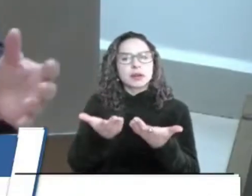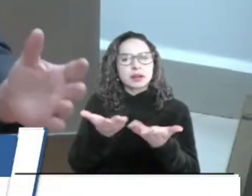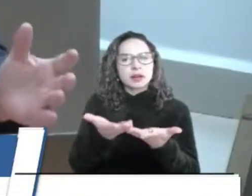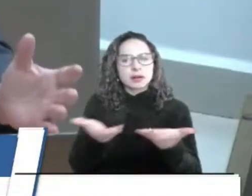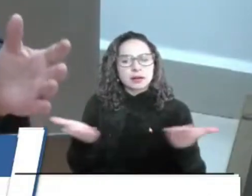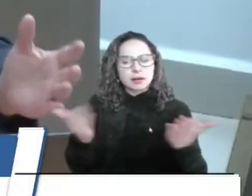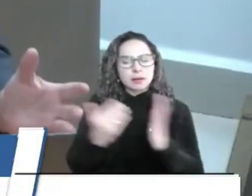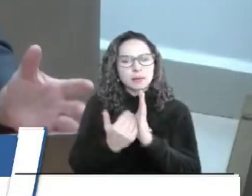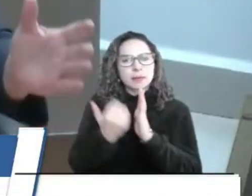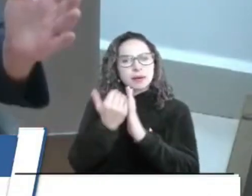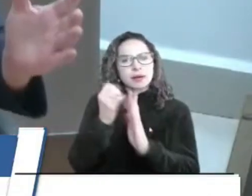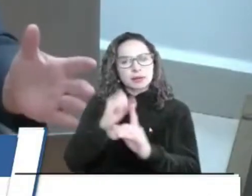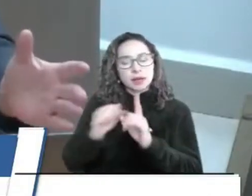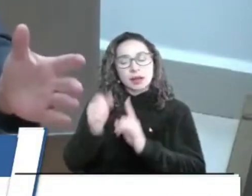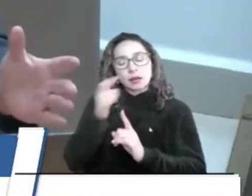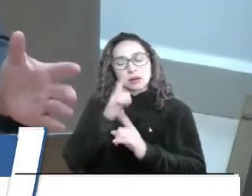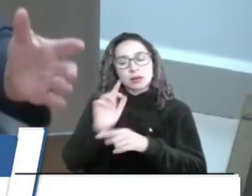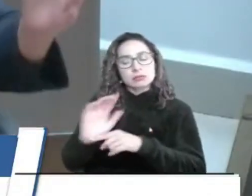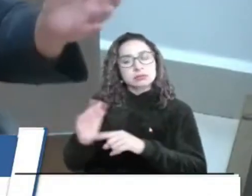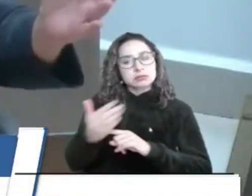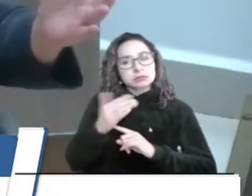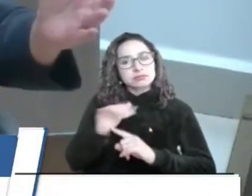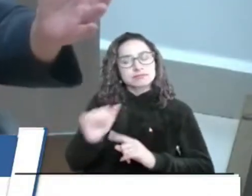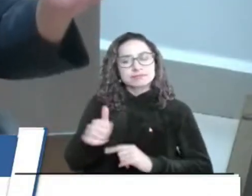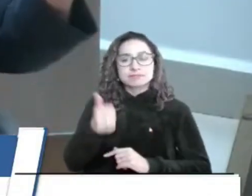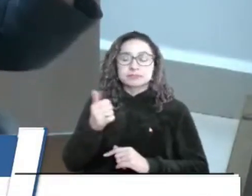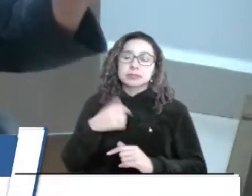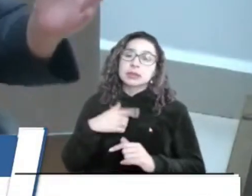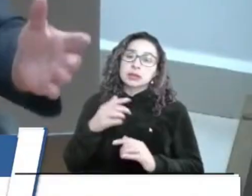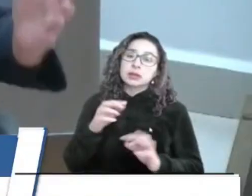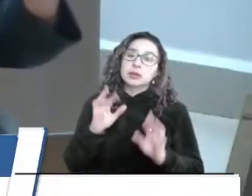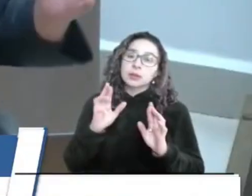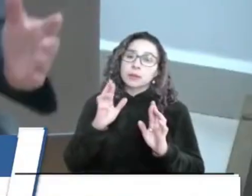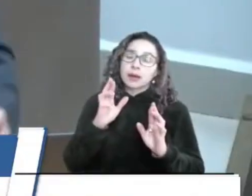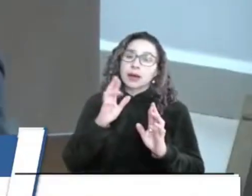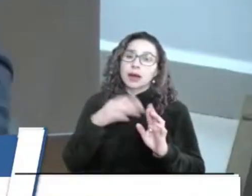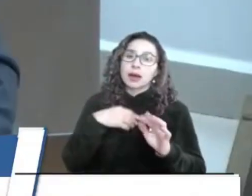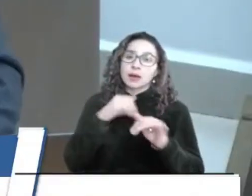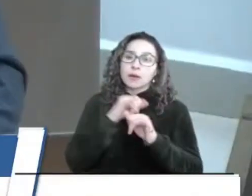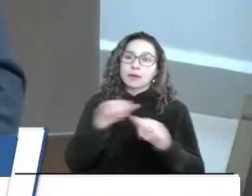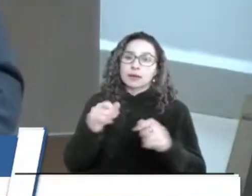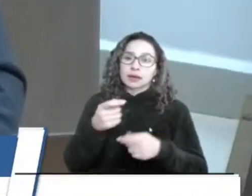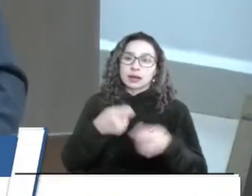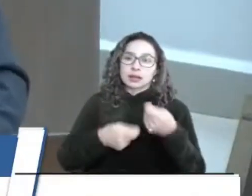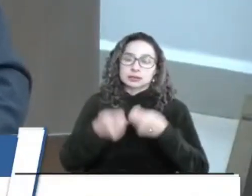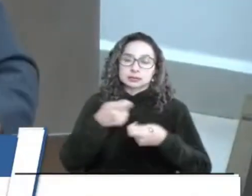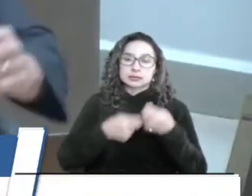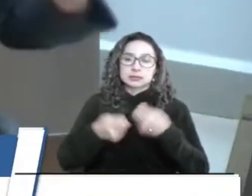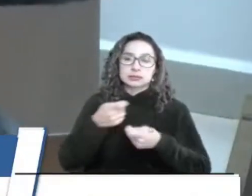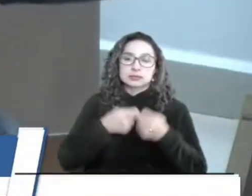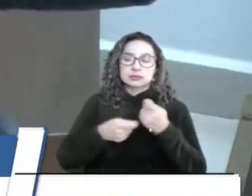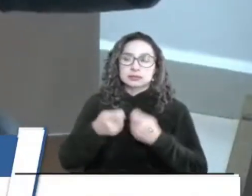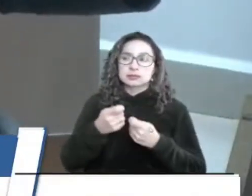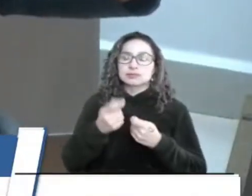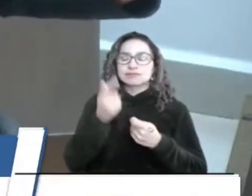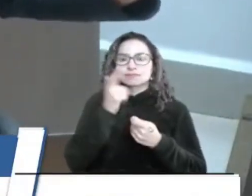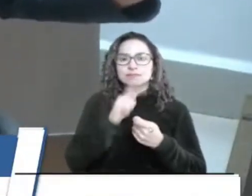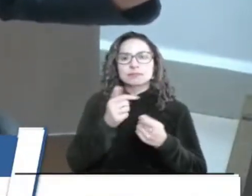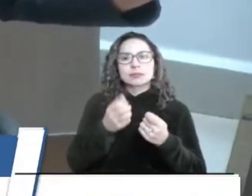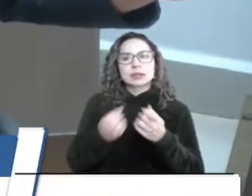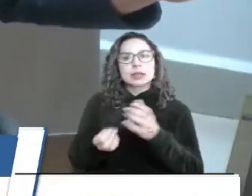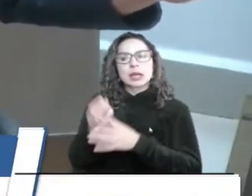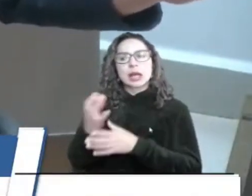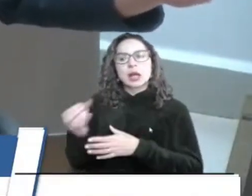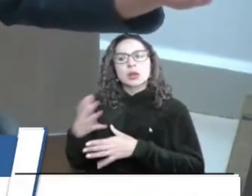Então, o custo-benefício vale a pena. E que isso fica de recado para a administração, que abra uma nova fase com